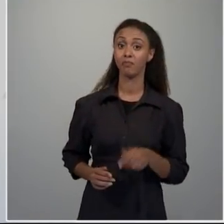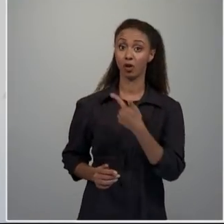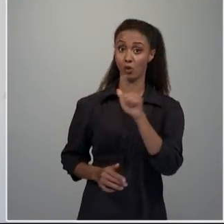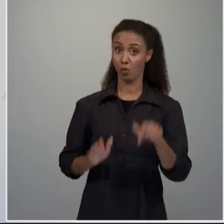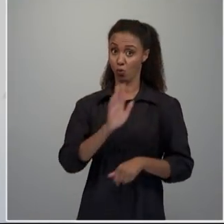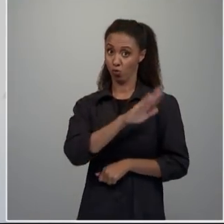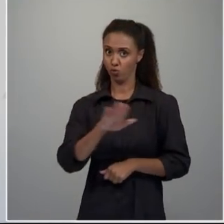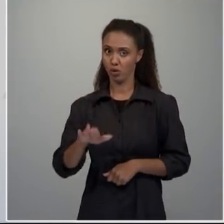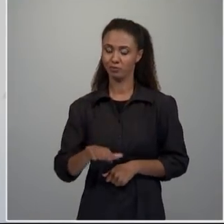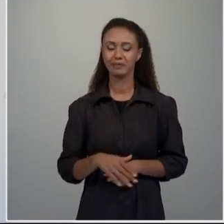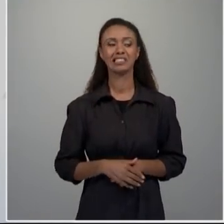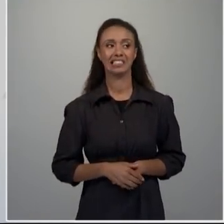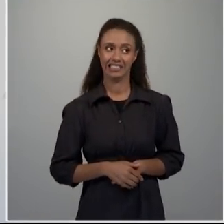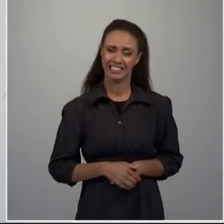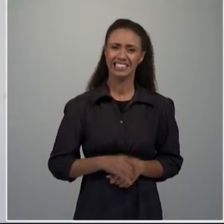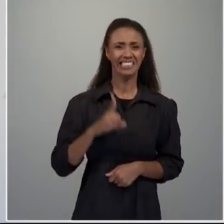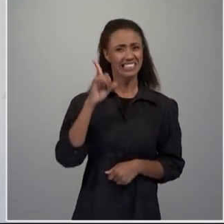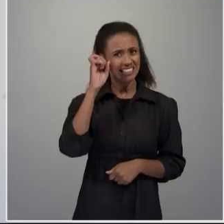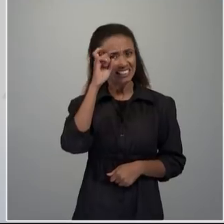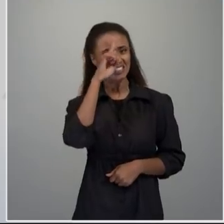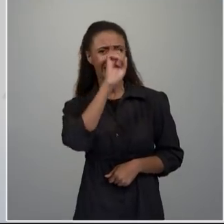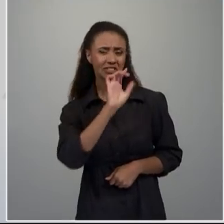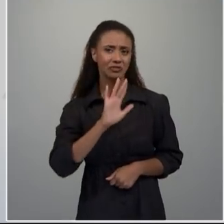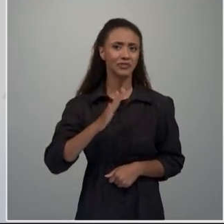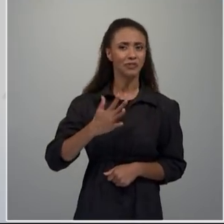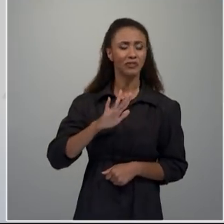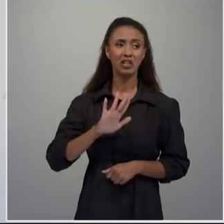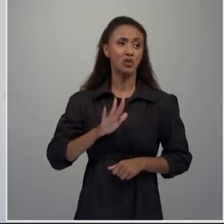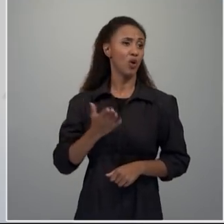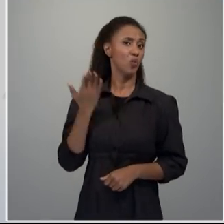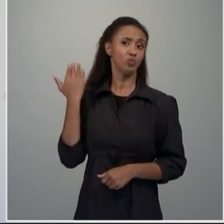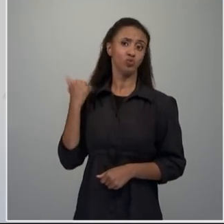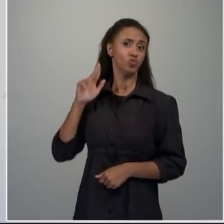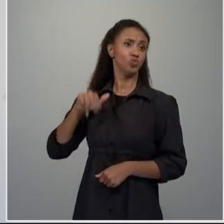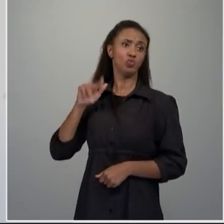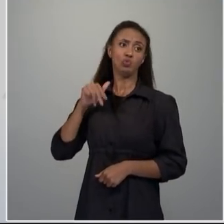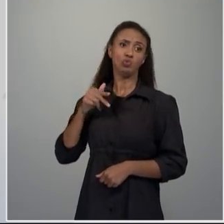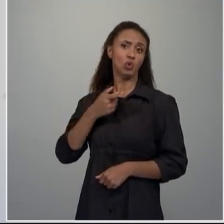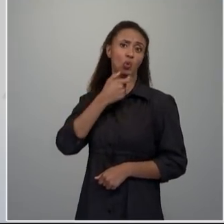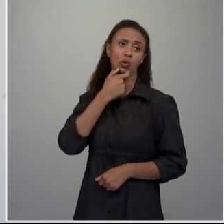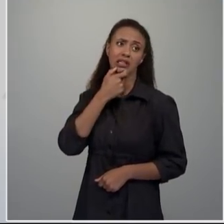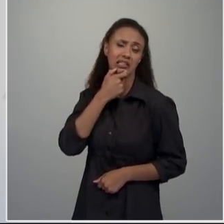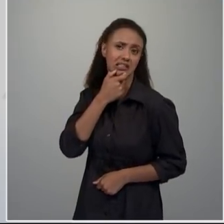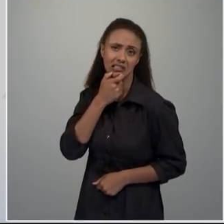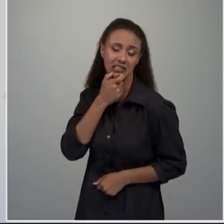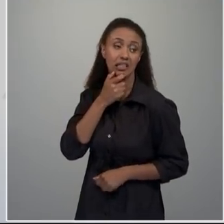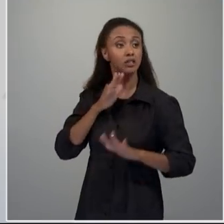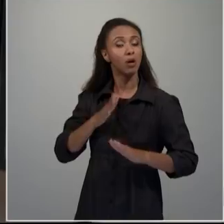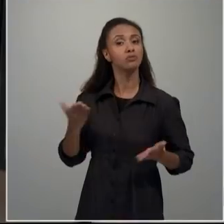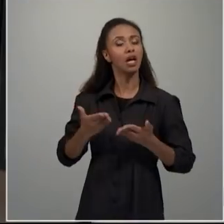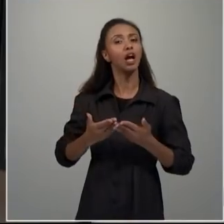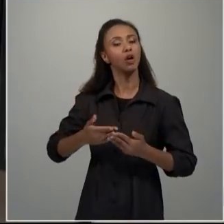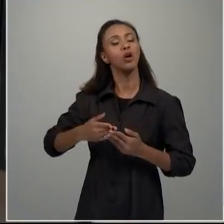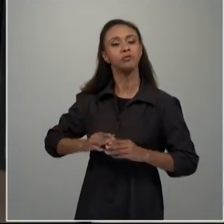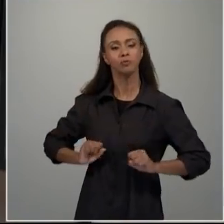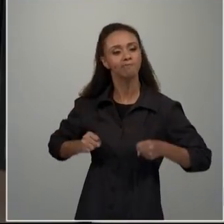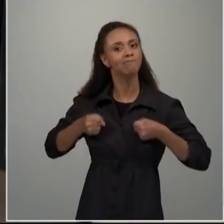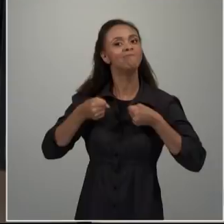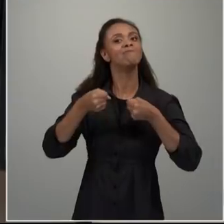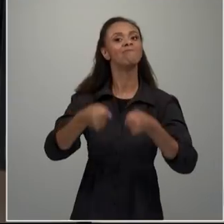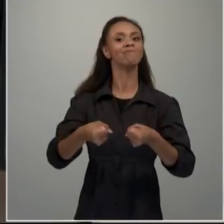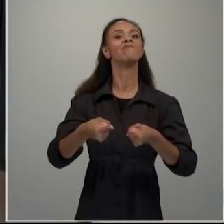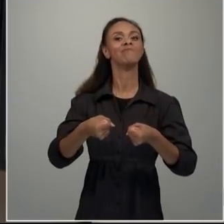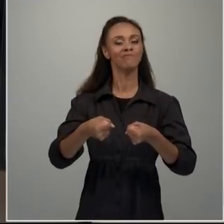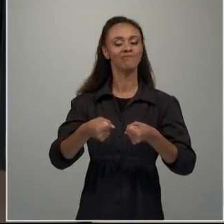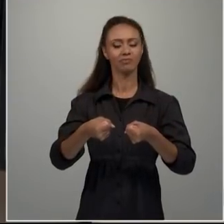pouco de dificuldade porque nunca por nunca ter estudado a língua inglesa porém estou correndo atrás e se correr atrás é